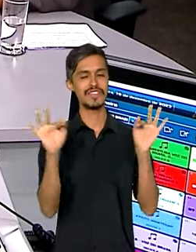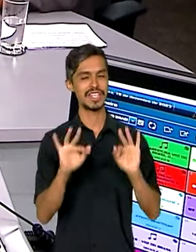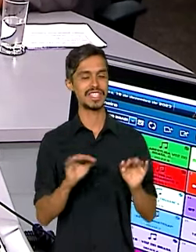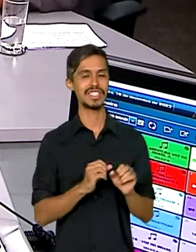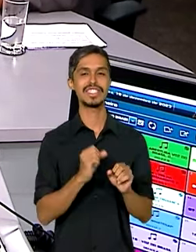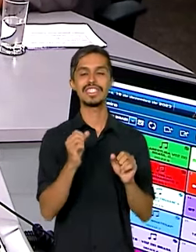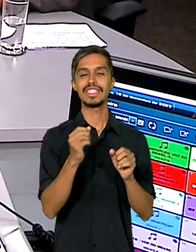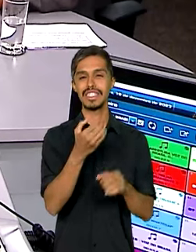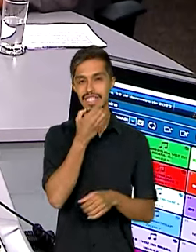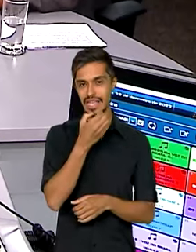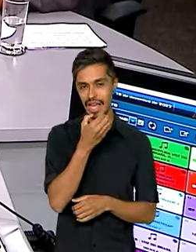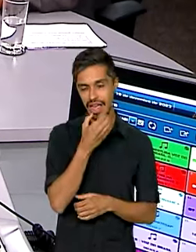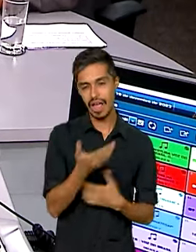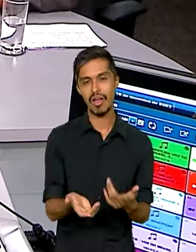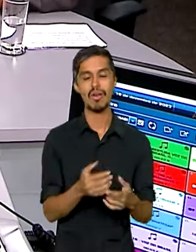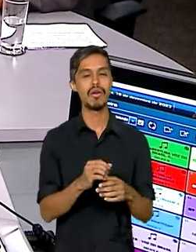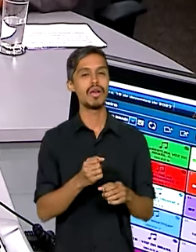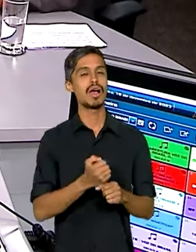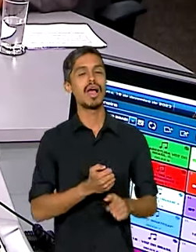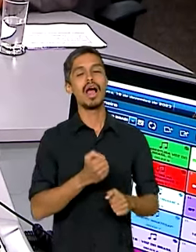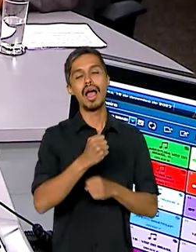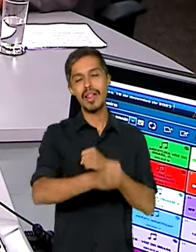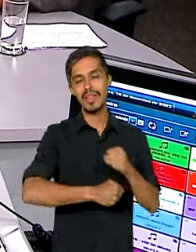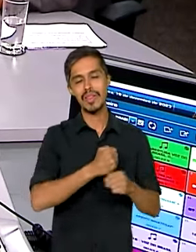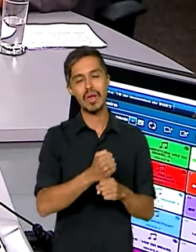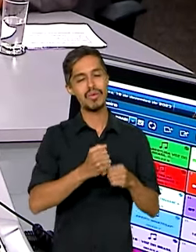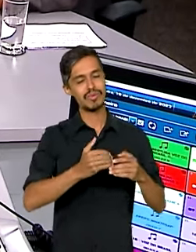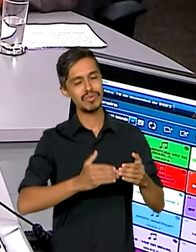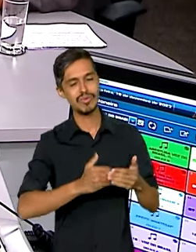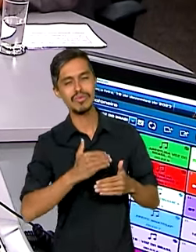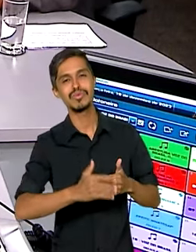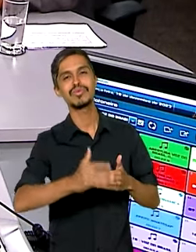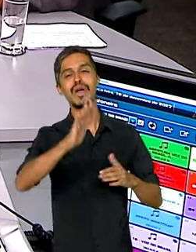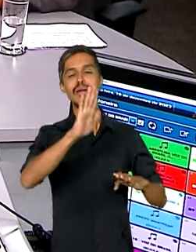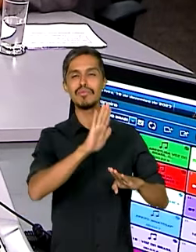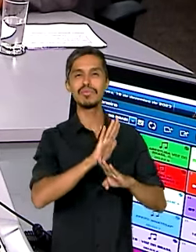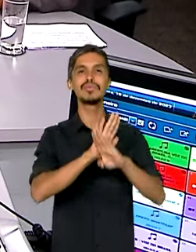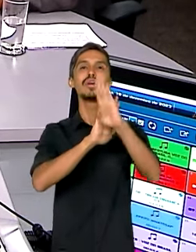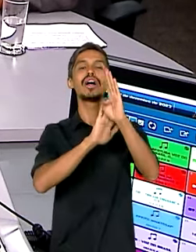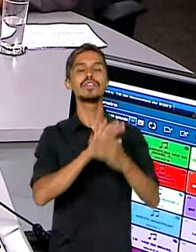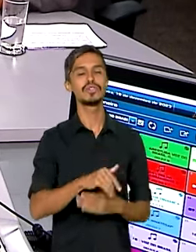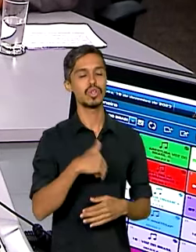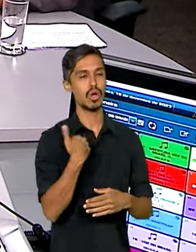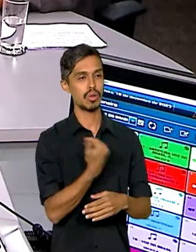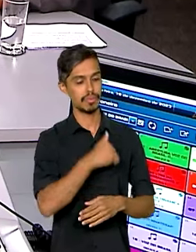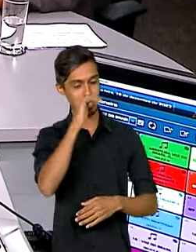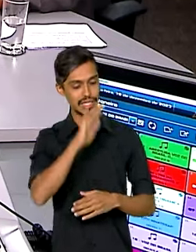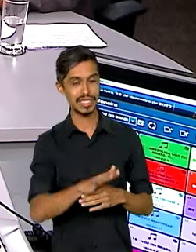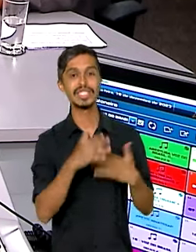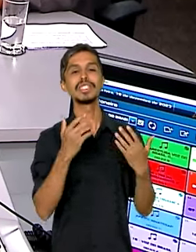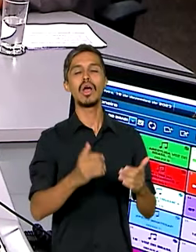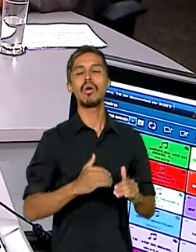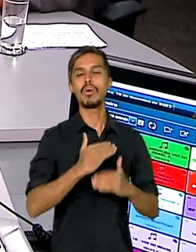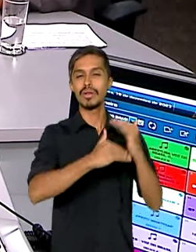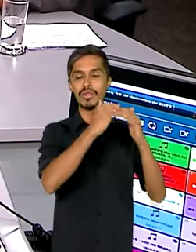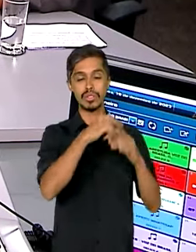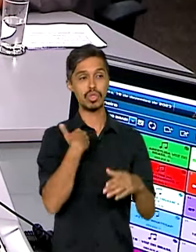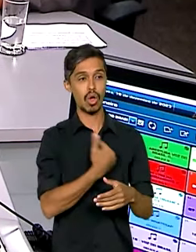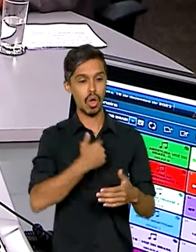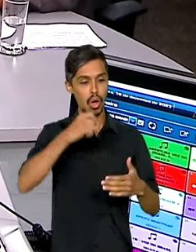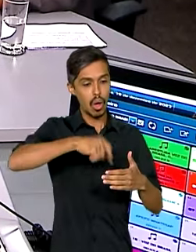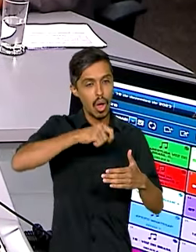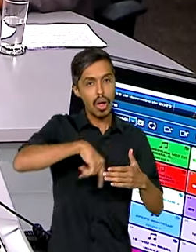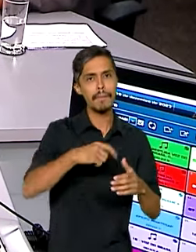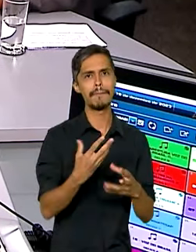natal um próspero ano novo o Brasil tá no rumo certo a gente plantou muito em 2023 e